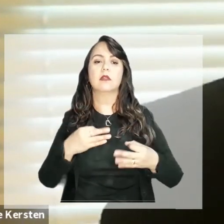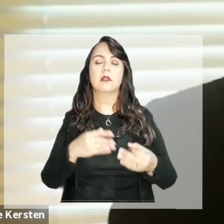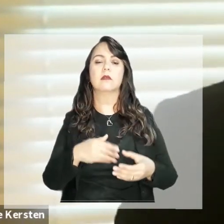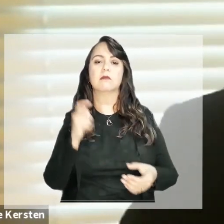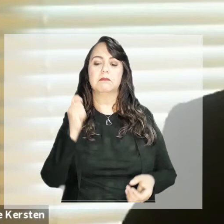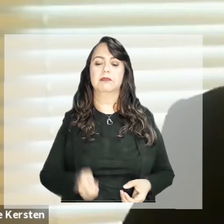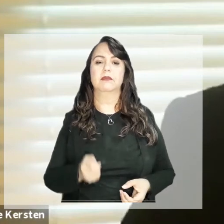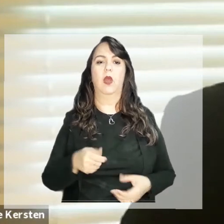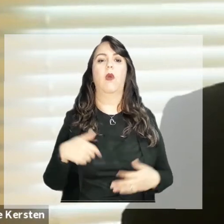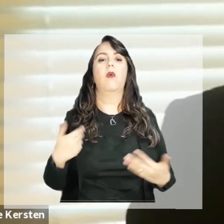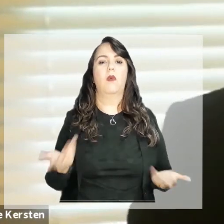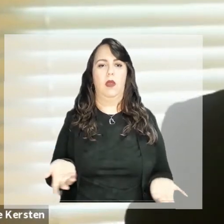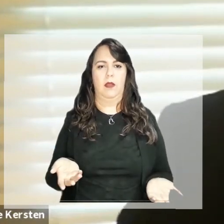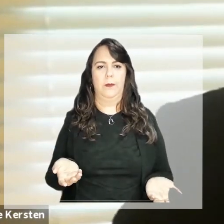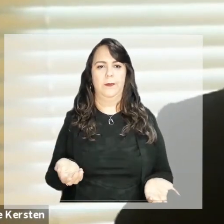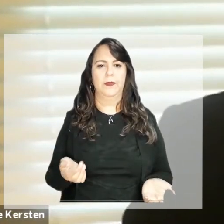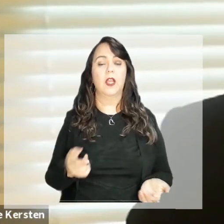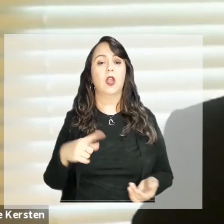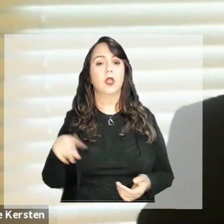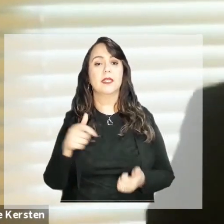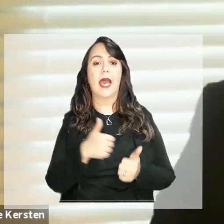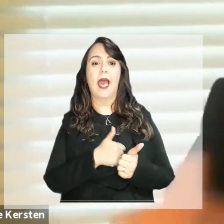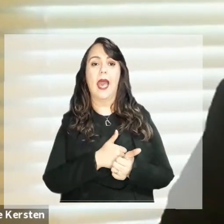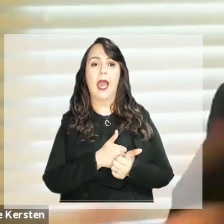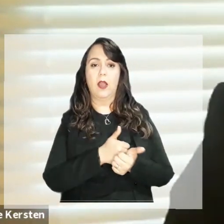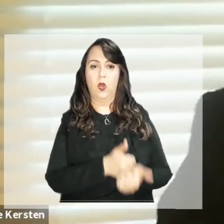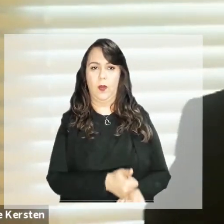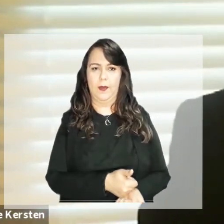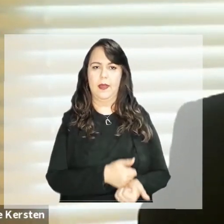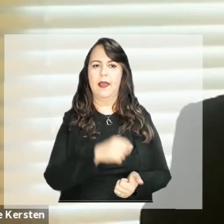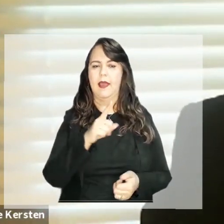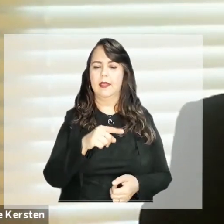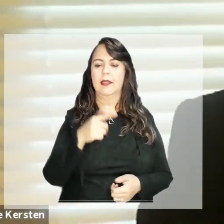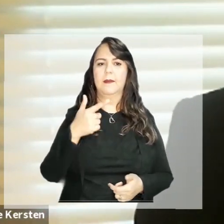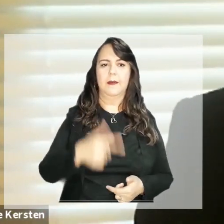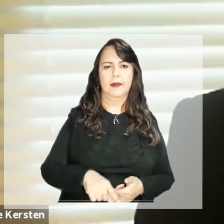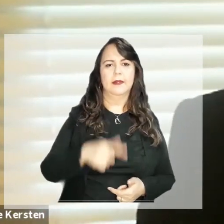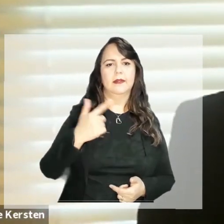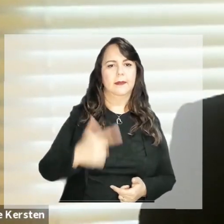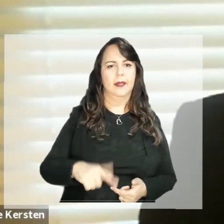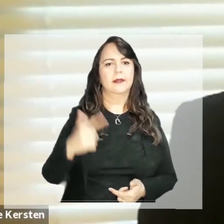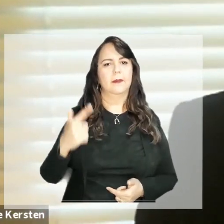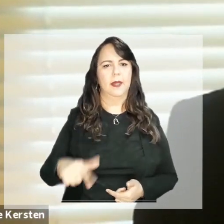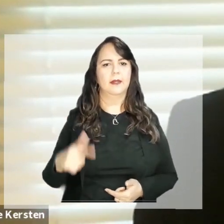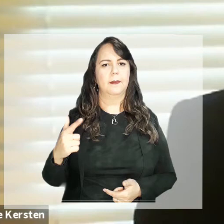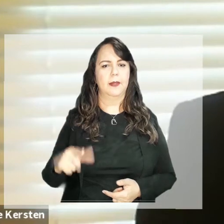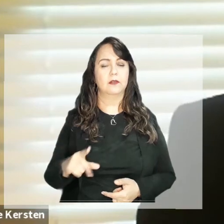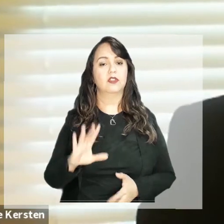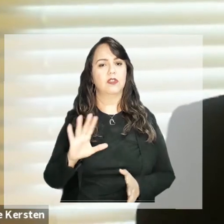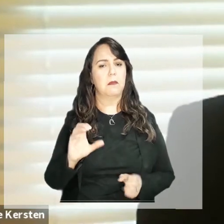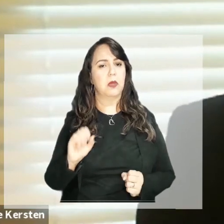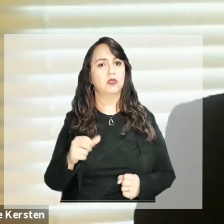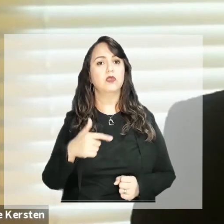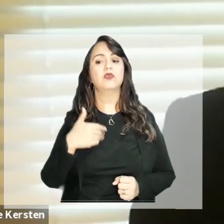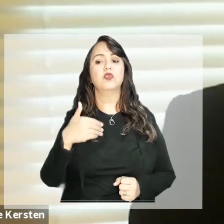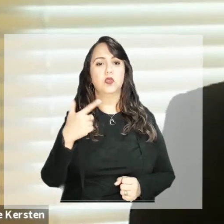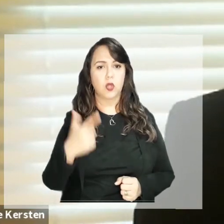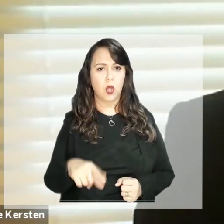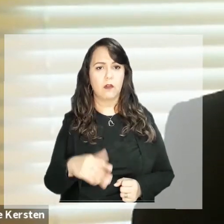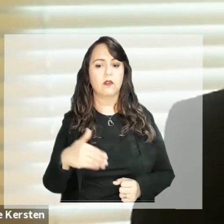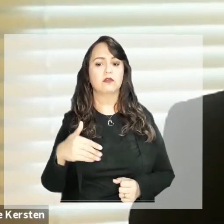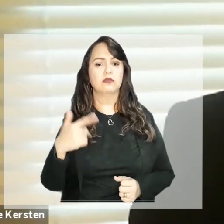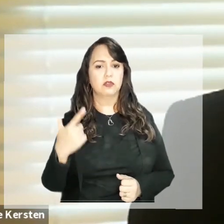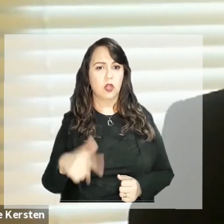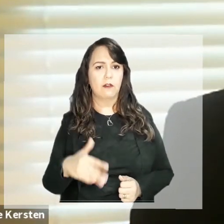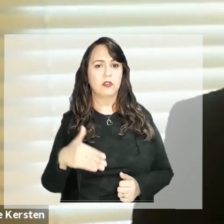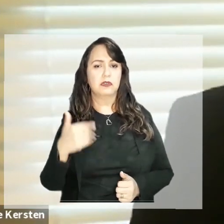monitoramento de demandas repetitivas ou que têm um potencial para se tornarem repetitivas. E,